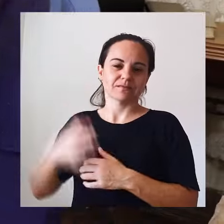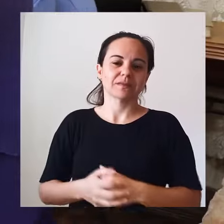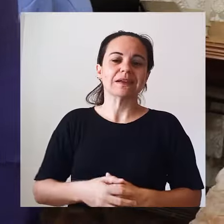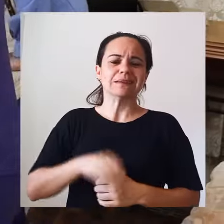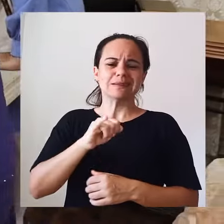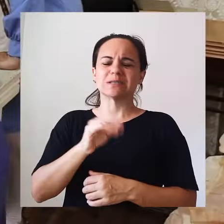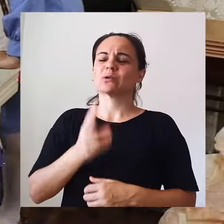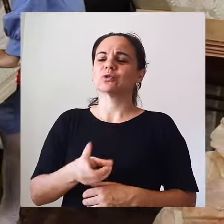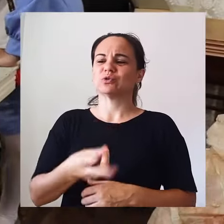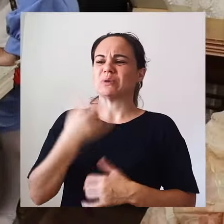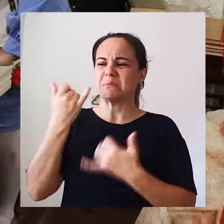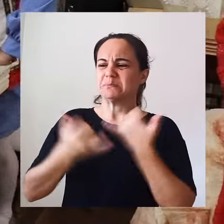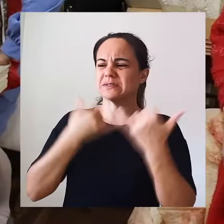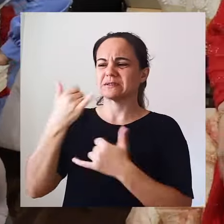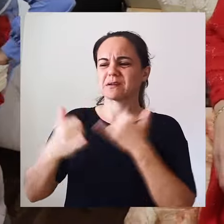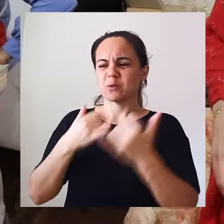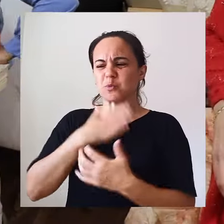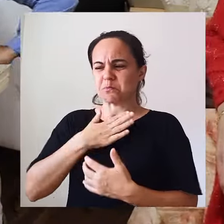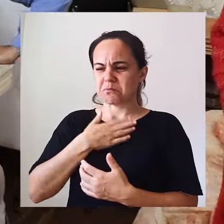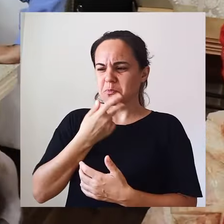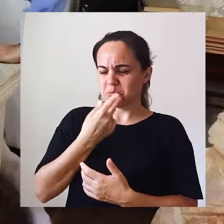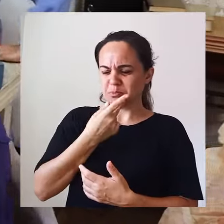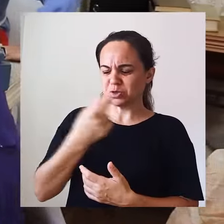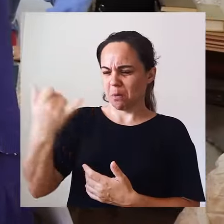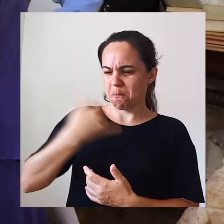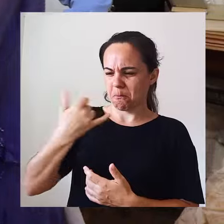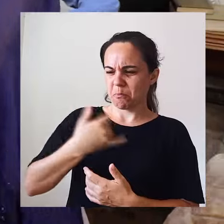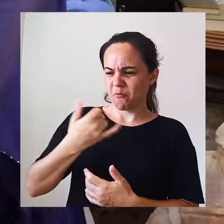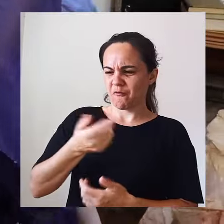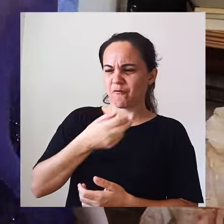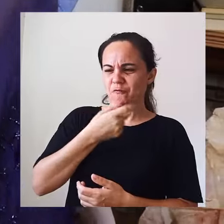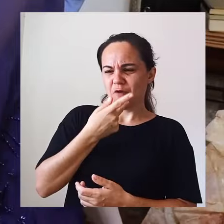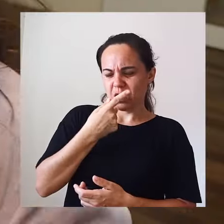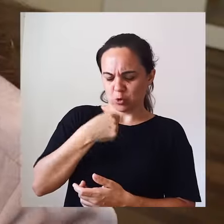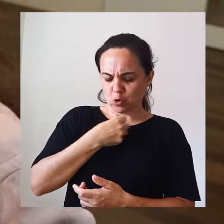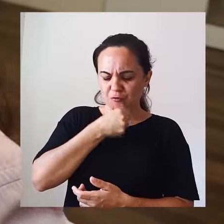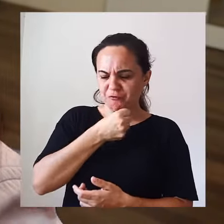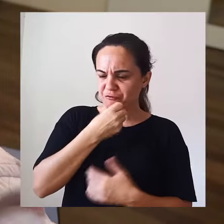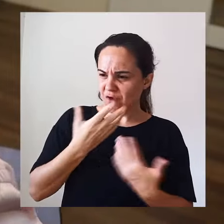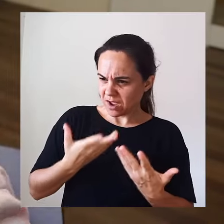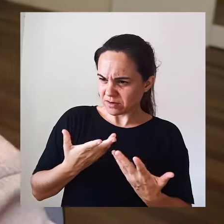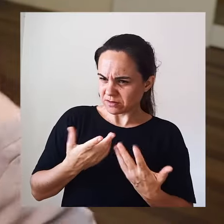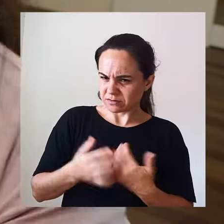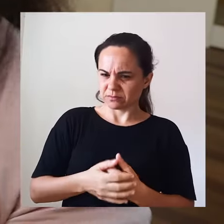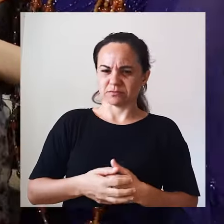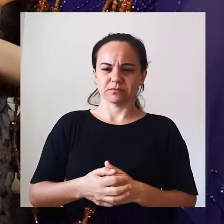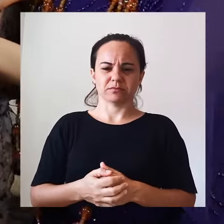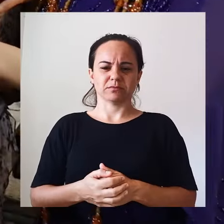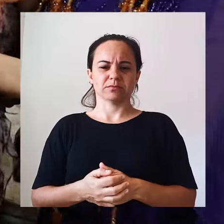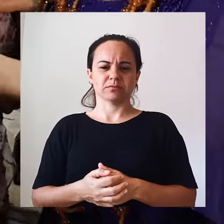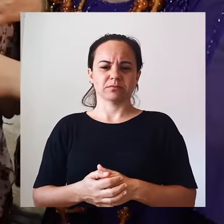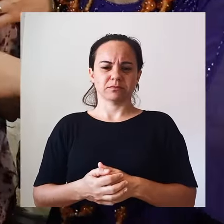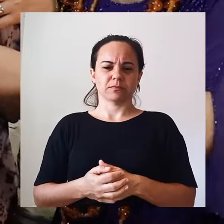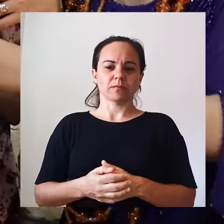essa novela. Querida, não. Oh, mãe, final, que idade que eu tenho? 72.